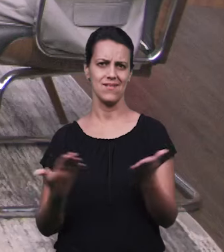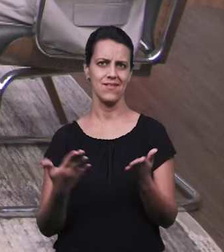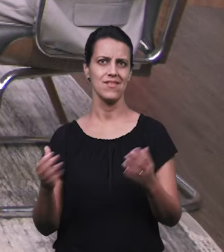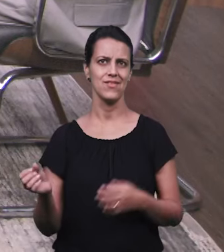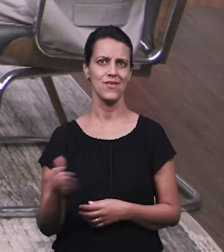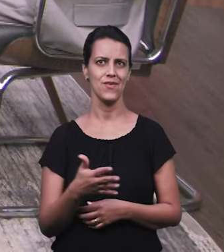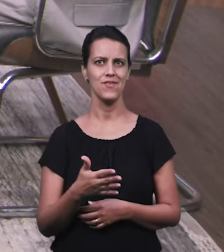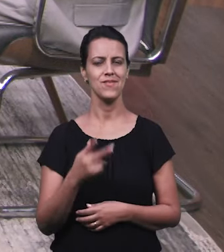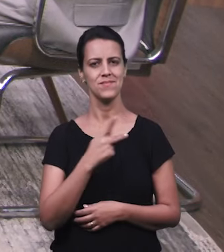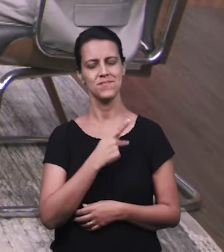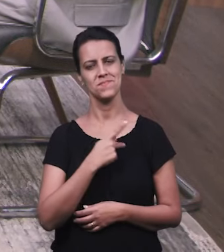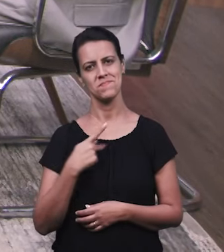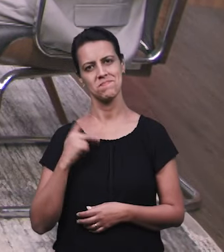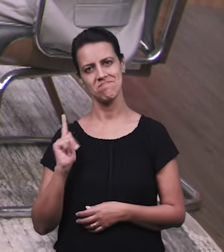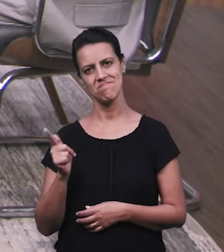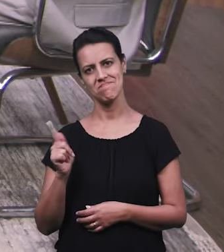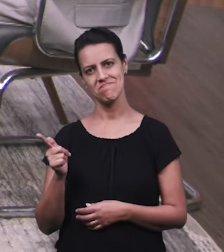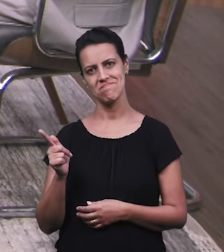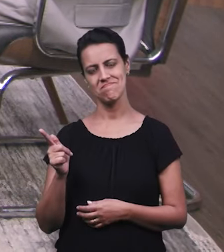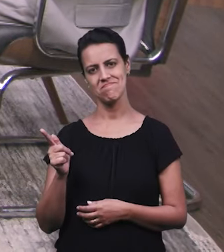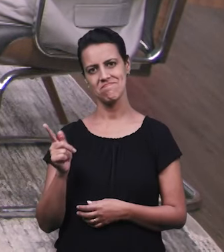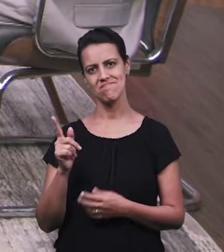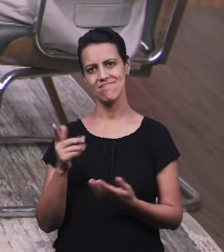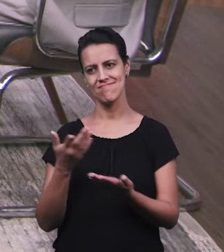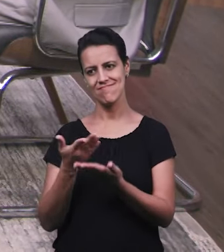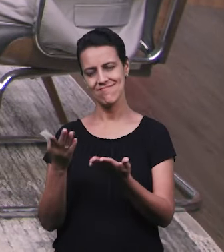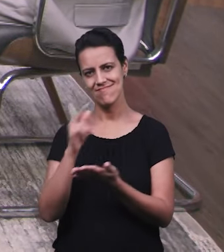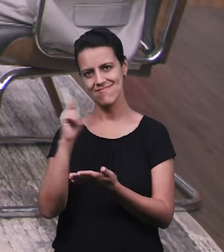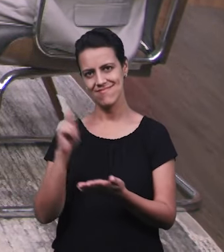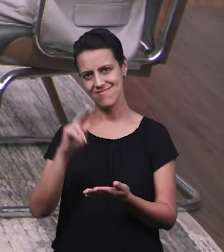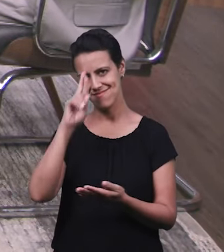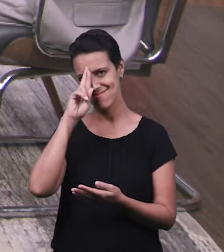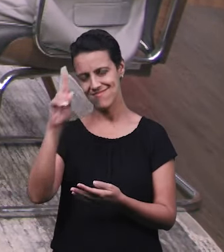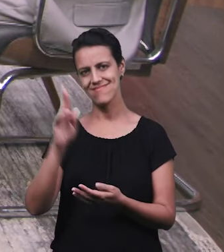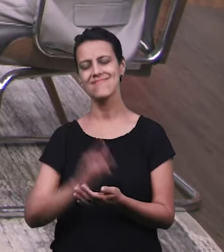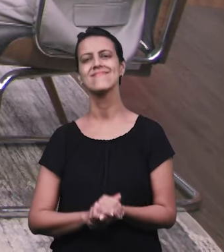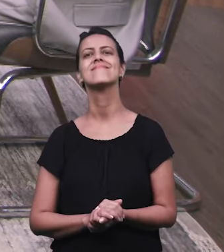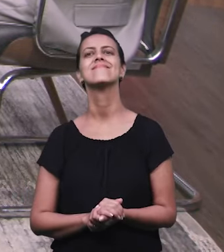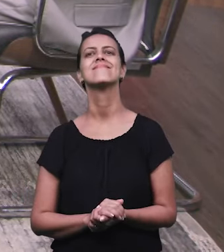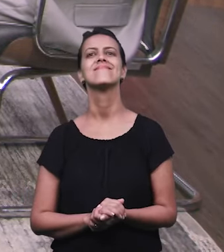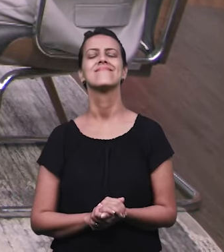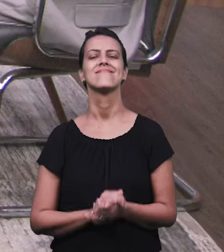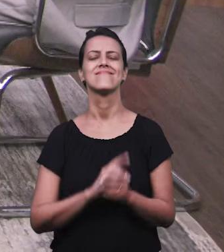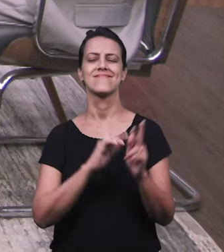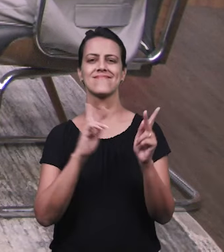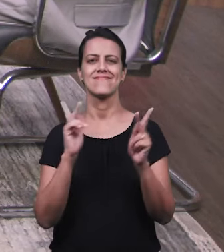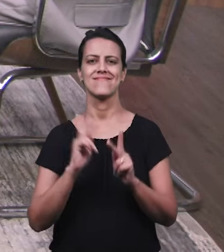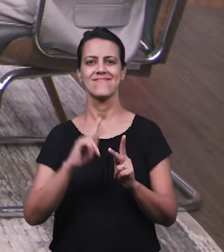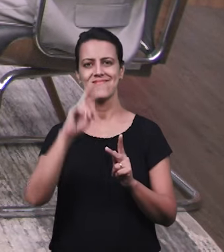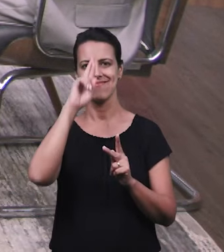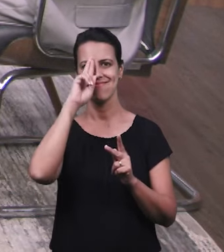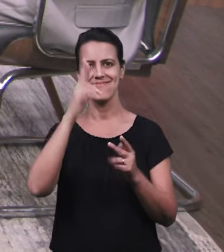Eu cumprimento o pastor Gedeu Tigueiros, que é o presidente da Igreja Cristã Maranata, com a paz do Senhor. A paz do Senhor a todos, aos